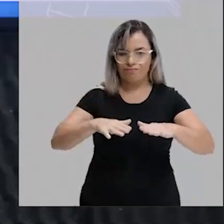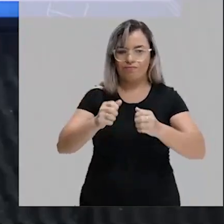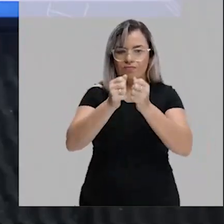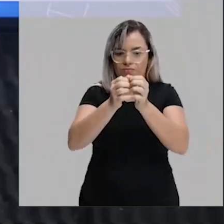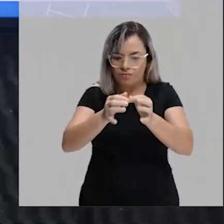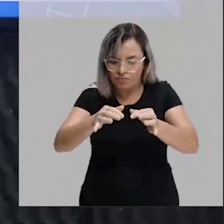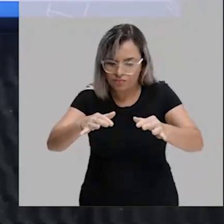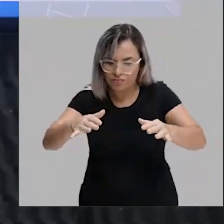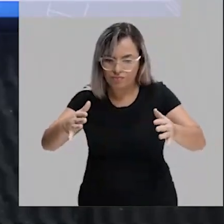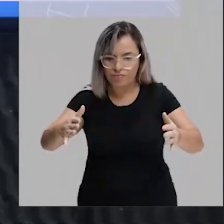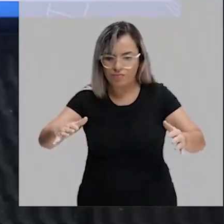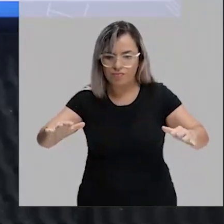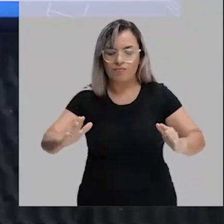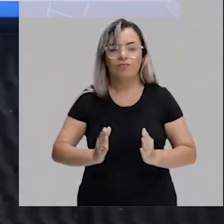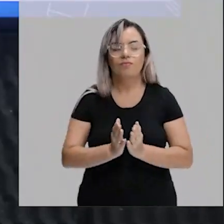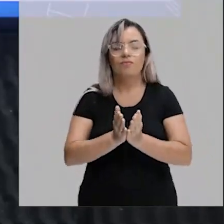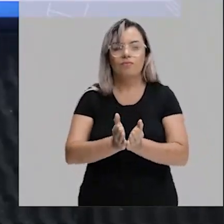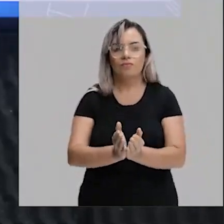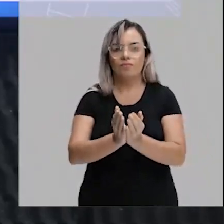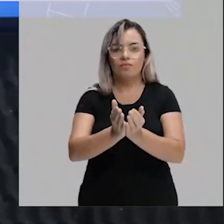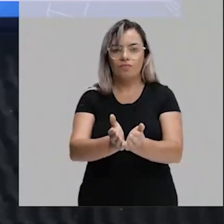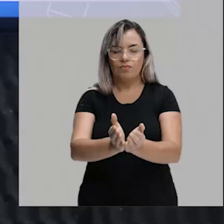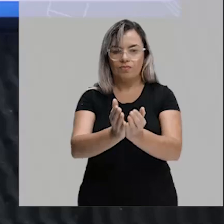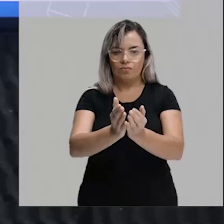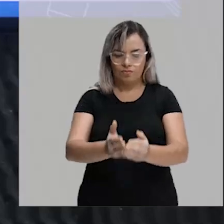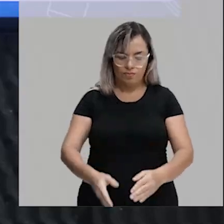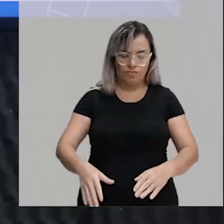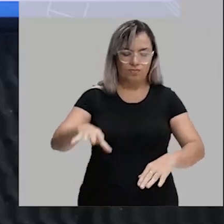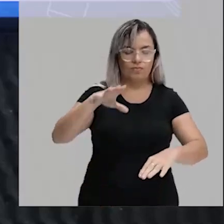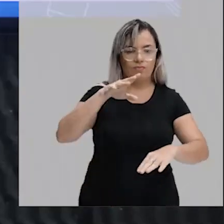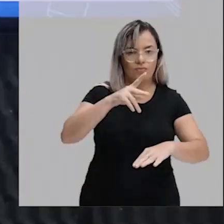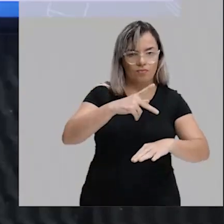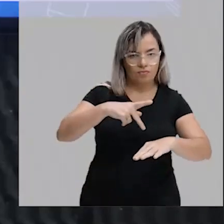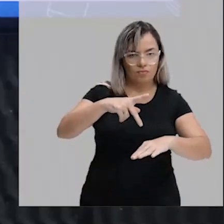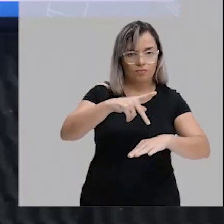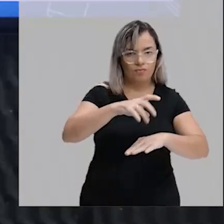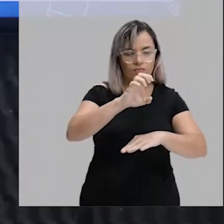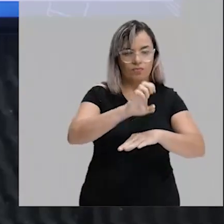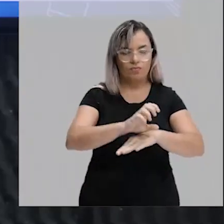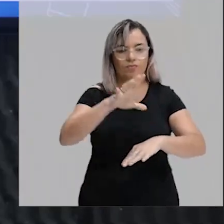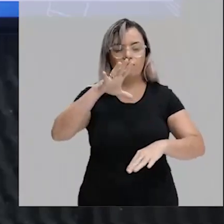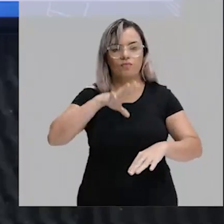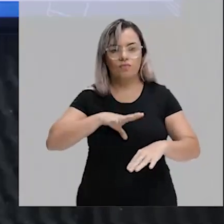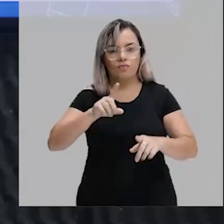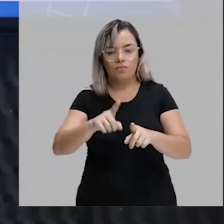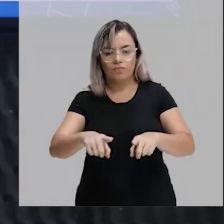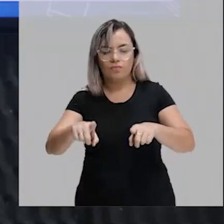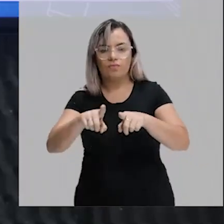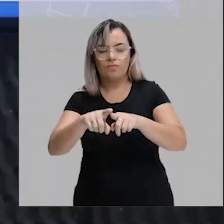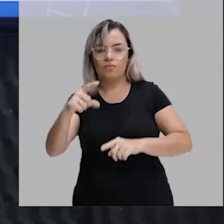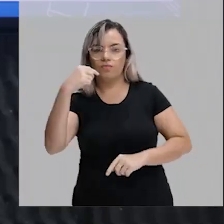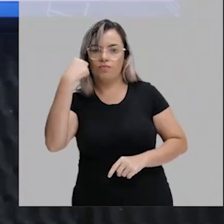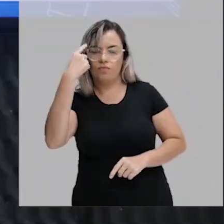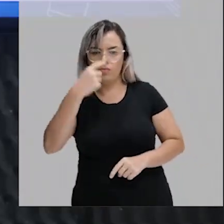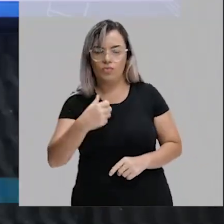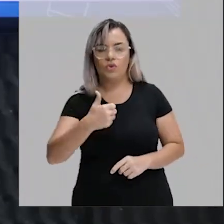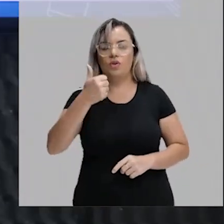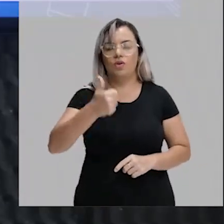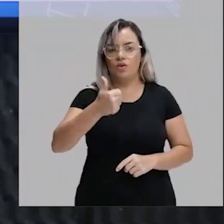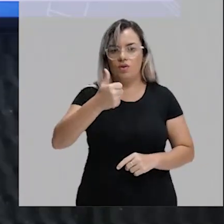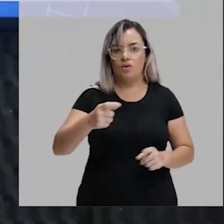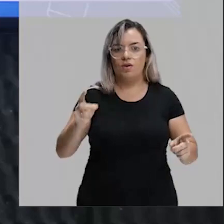expansão ultramarina portuguesa e espanhola, que foi pioneiro em relação